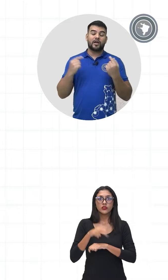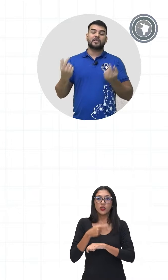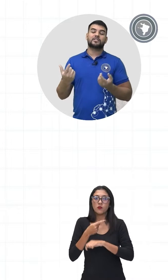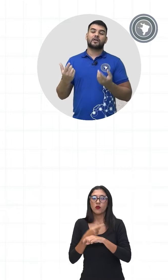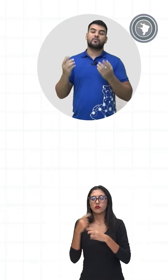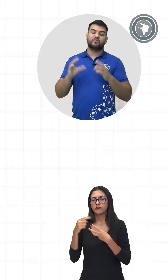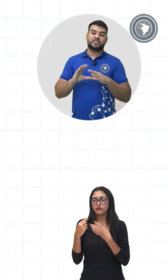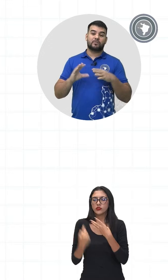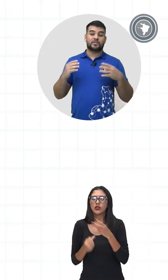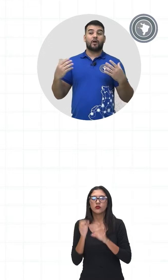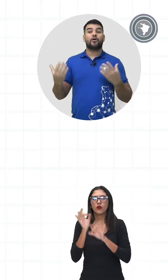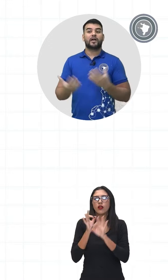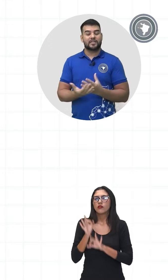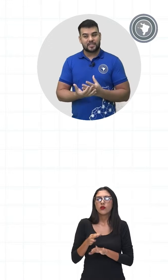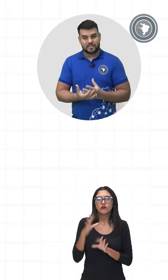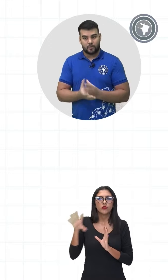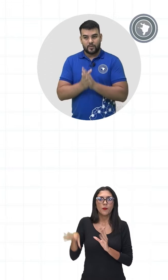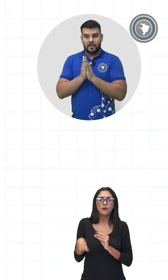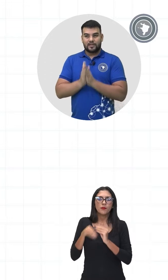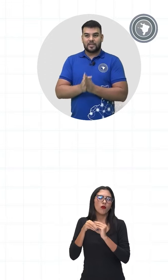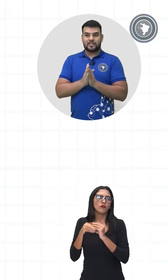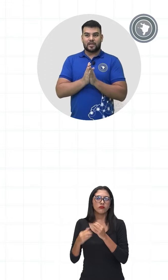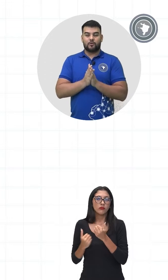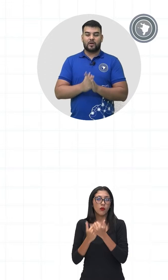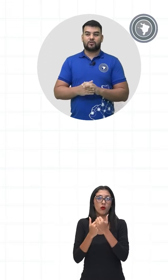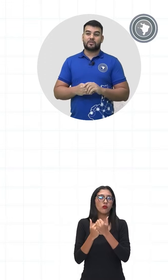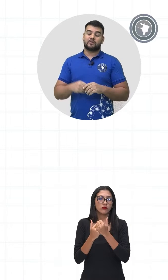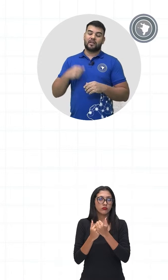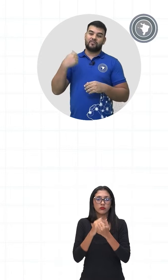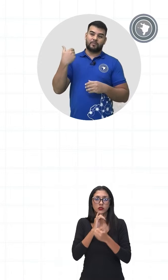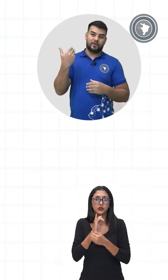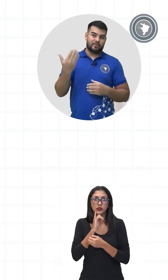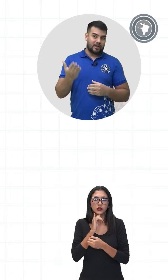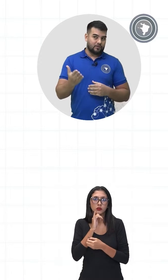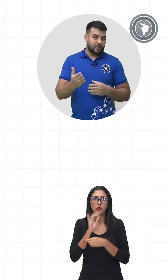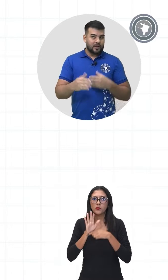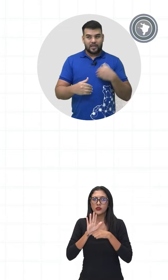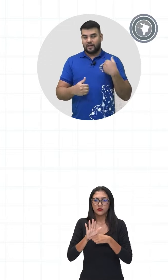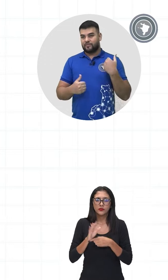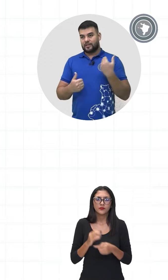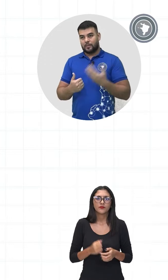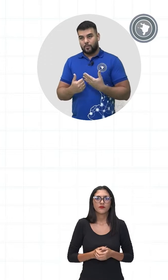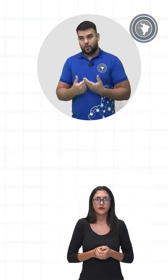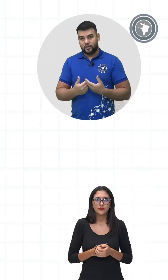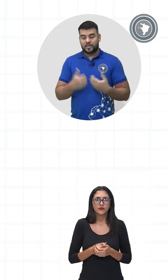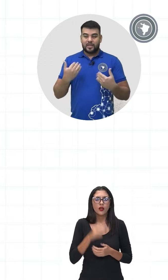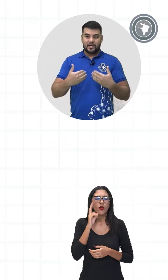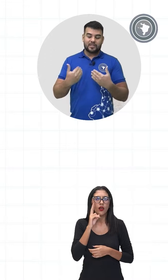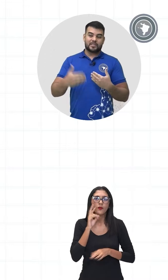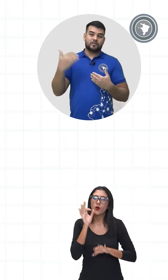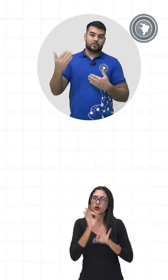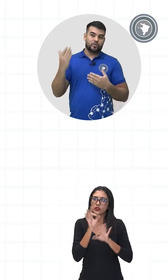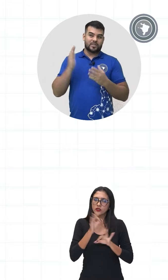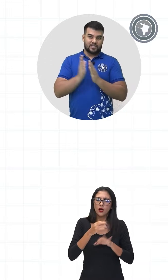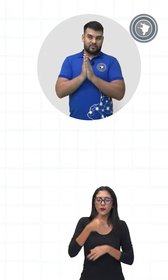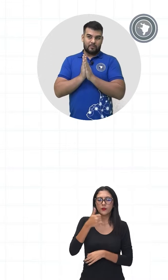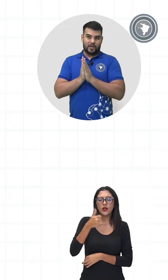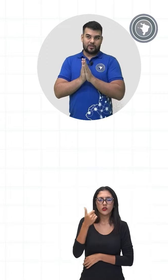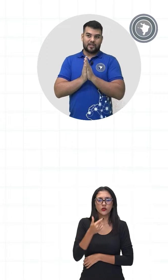também fizemos a organização desses argumentos, dizendo quem vem primeiro, quem vem depois e